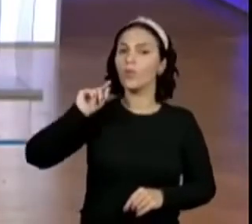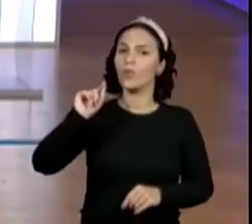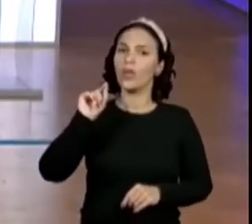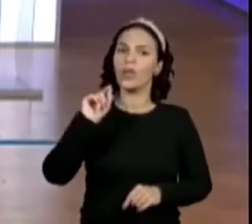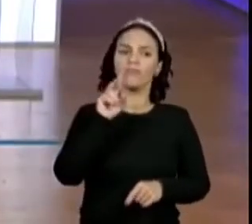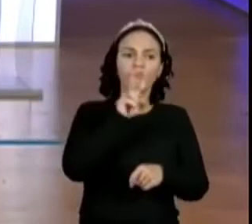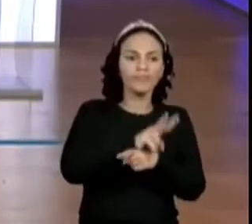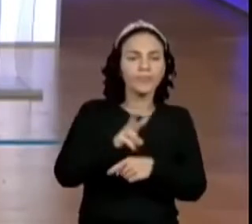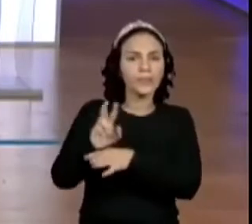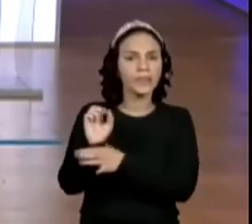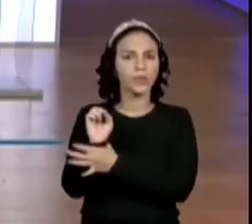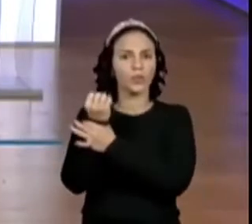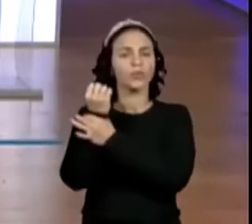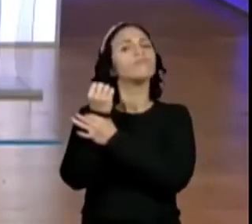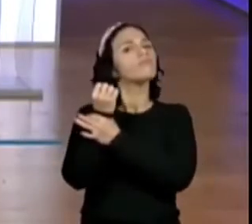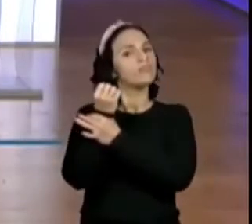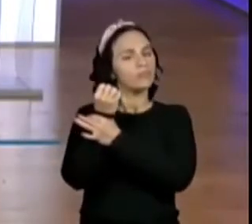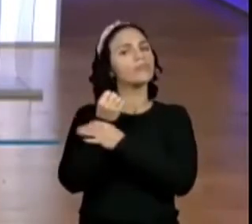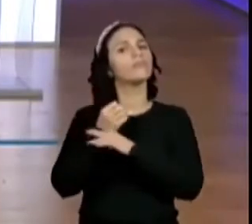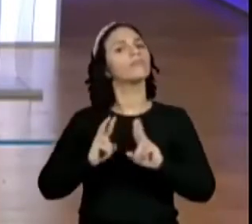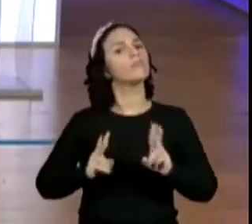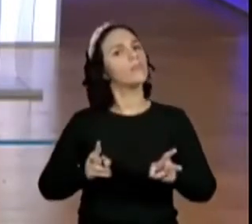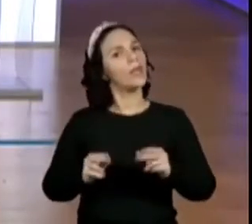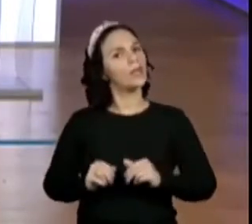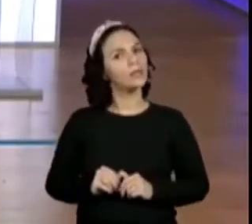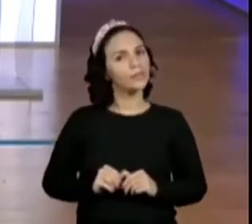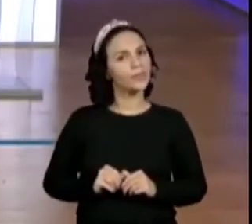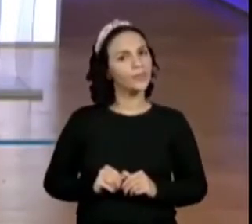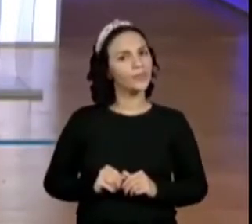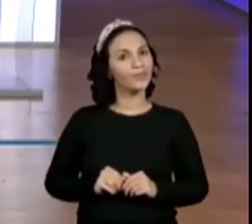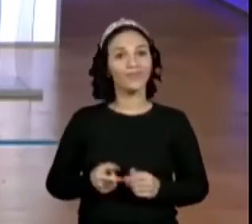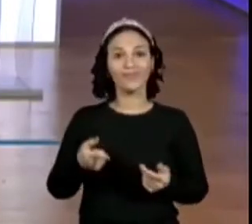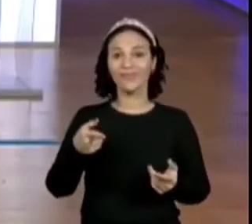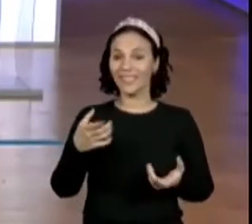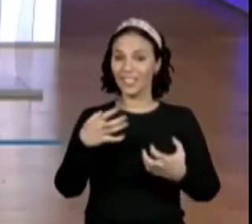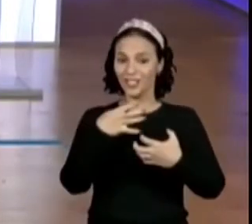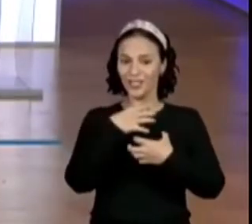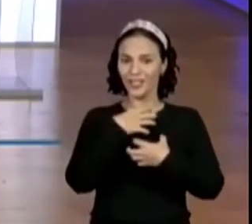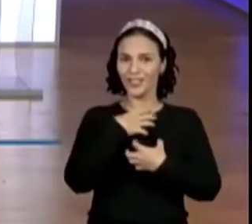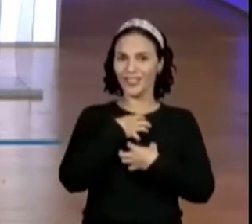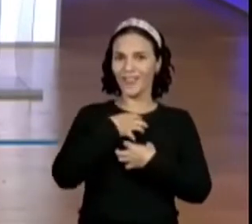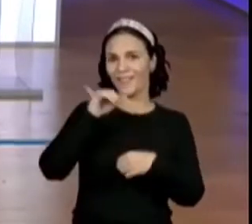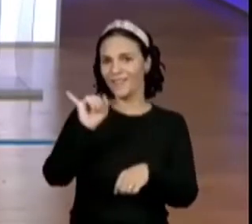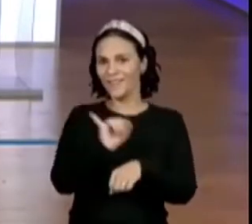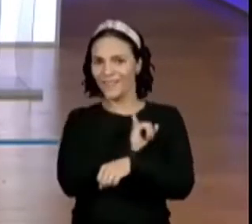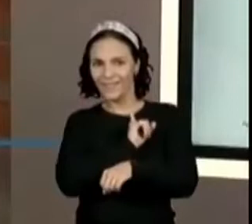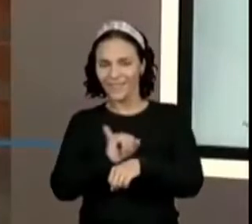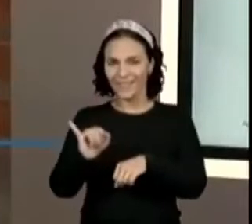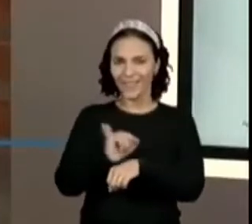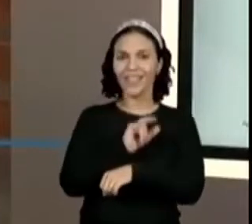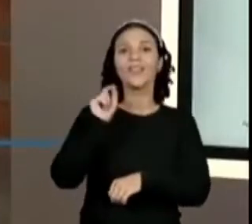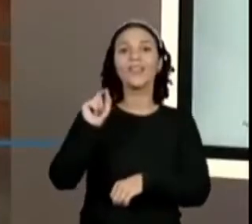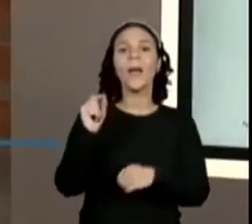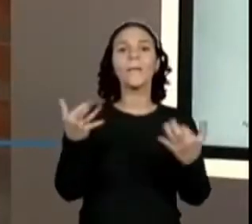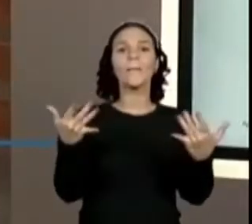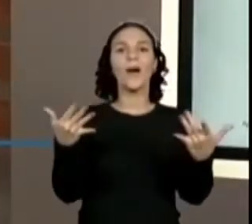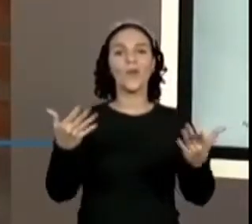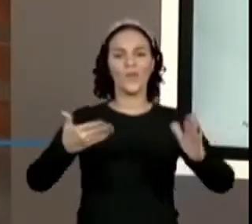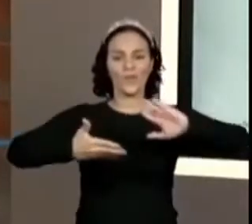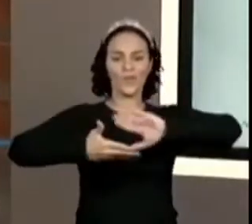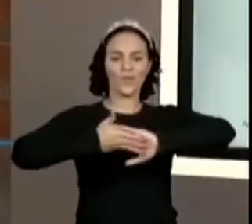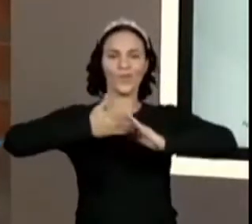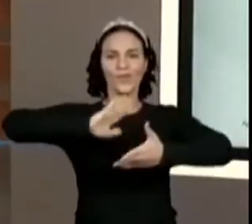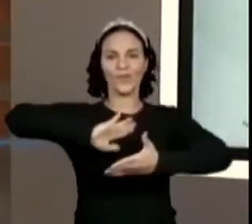protocolos. Sempre, isso é muito importante, pessoal. E a gente arrumou até um jeitinho aqui, que foi minha ideia de fazer as mãos para ninguém ficar